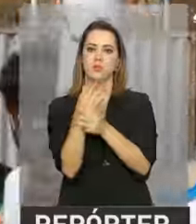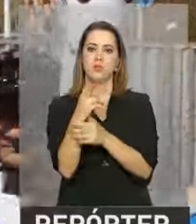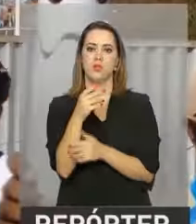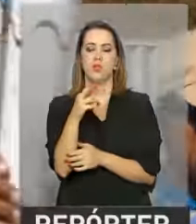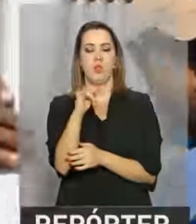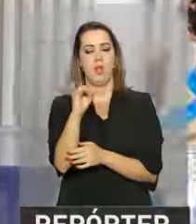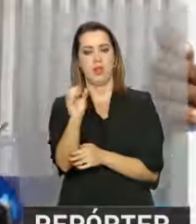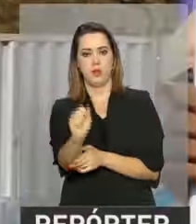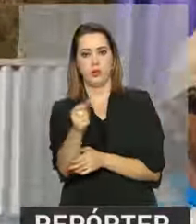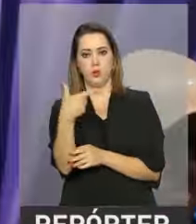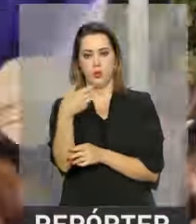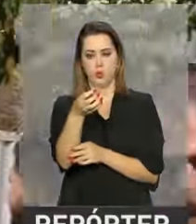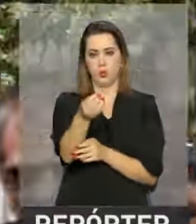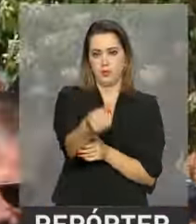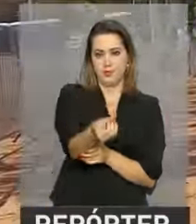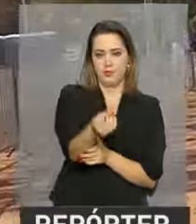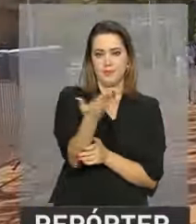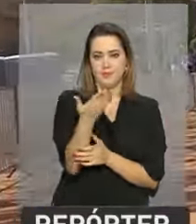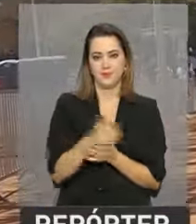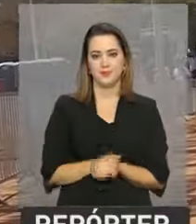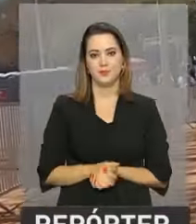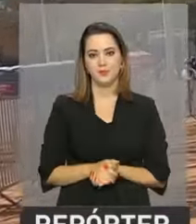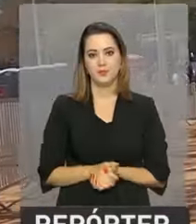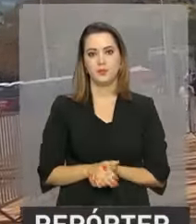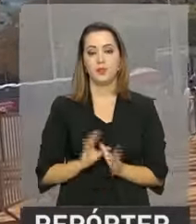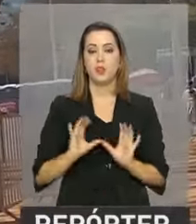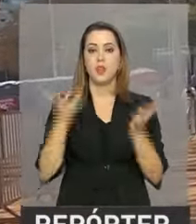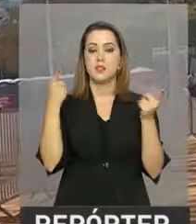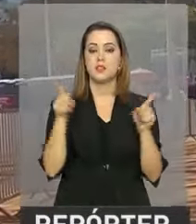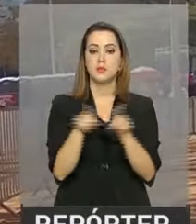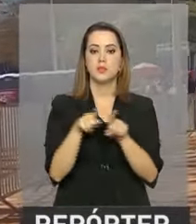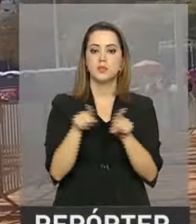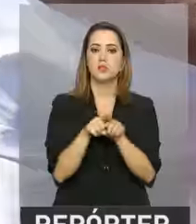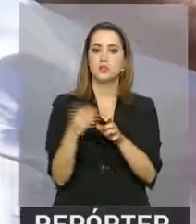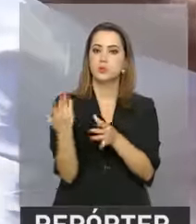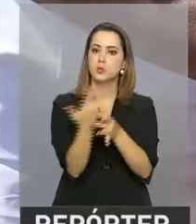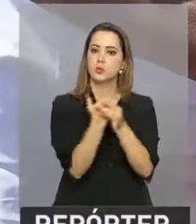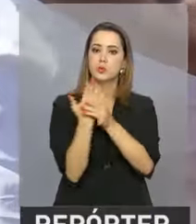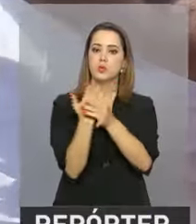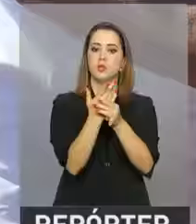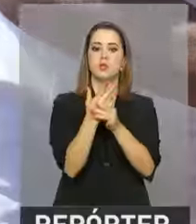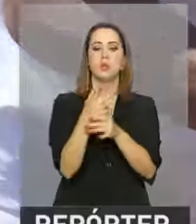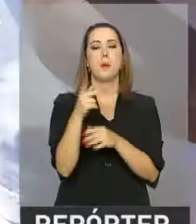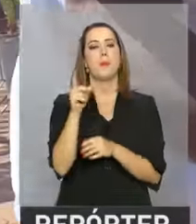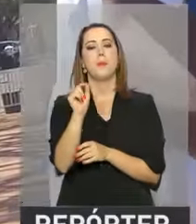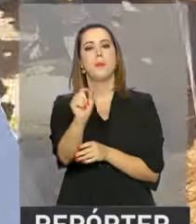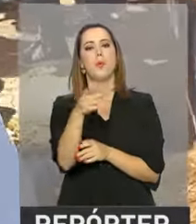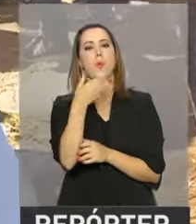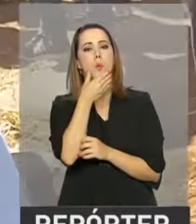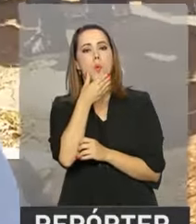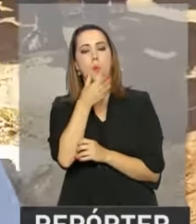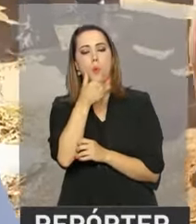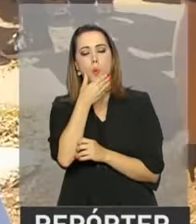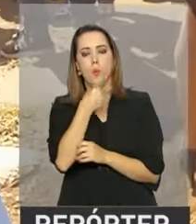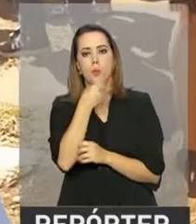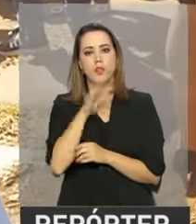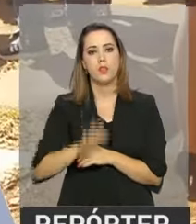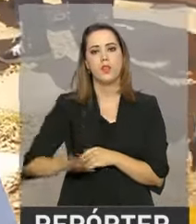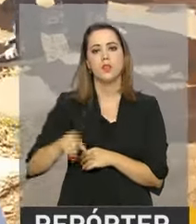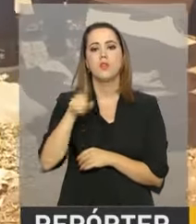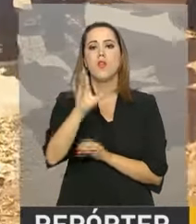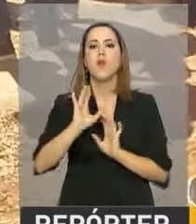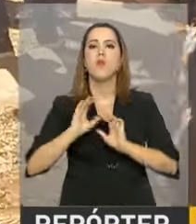Rio 2016. A cerimônia também acendeu a chama esportiva no garoto Brian Lopes, de 5 anos. Você vai jogar o quê quando